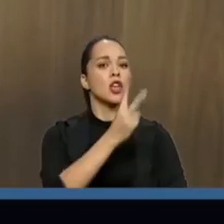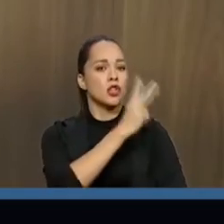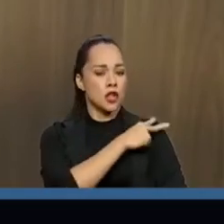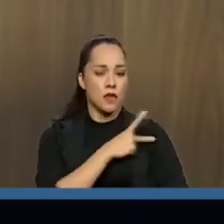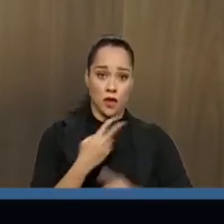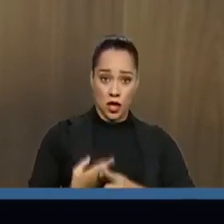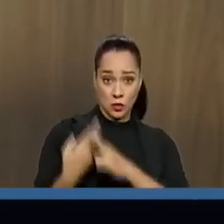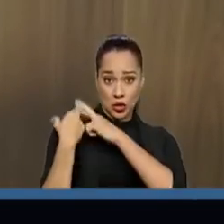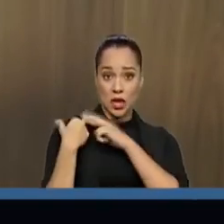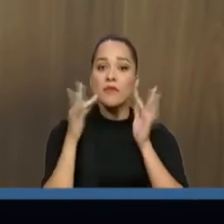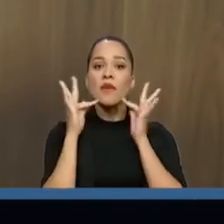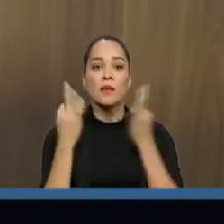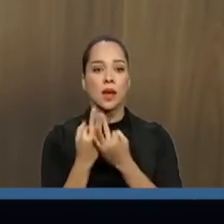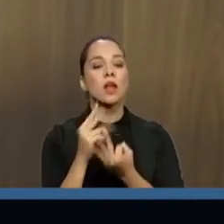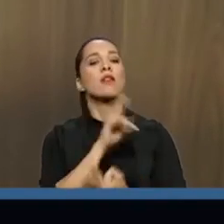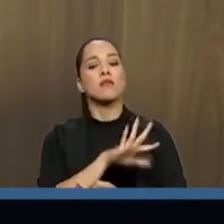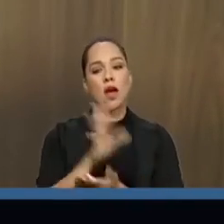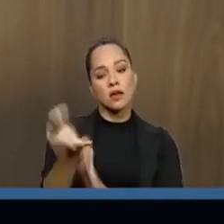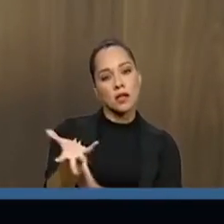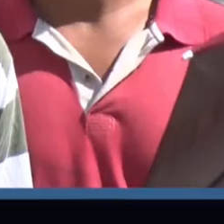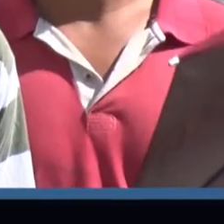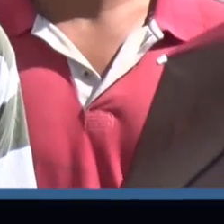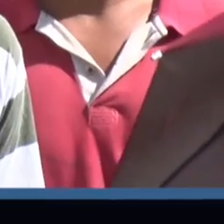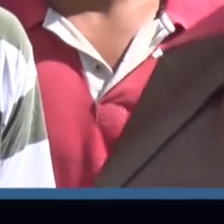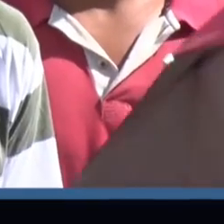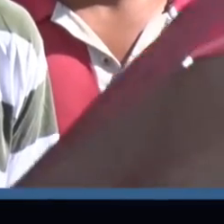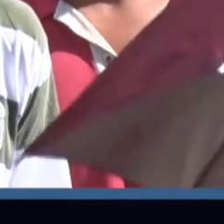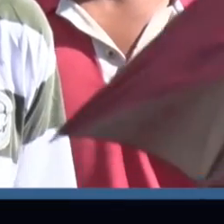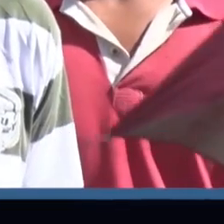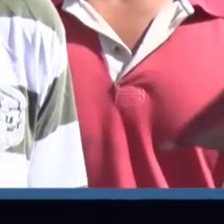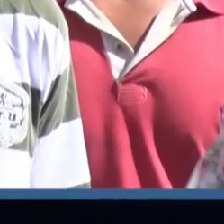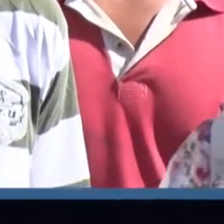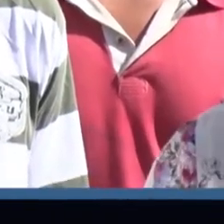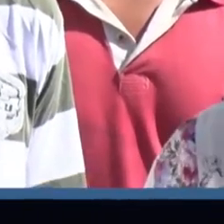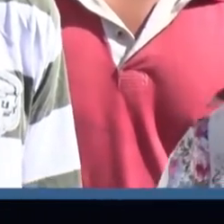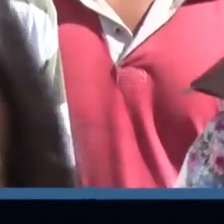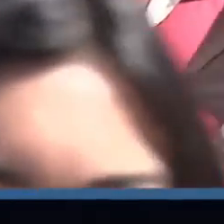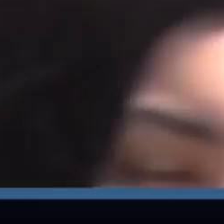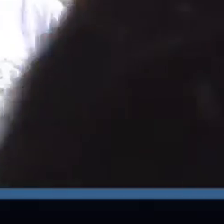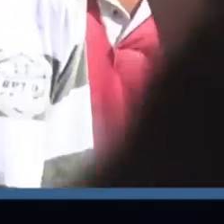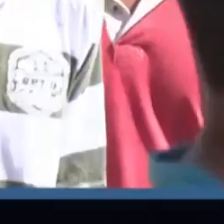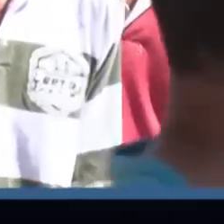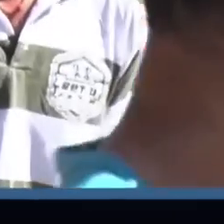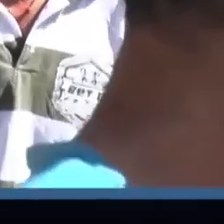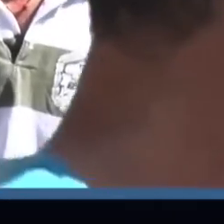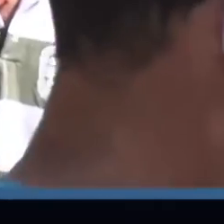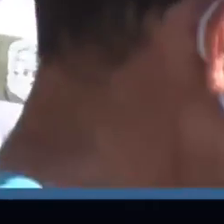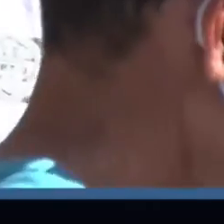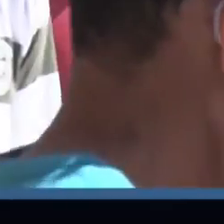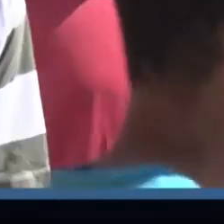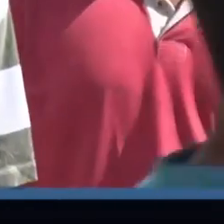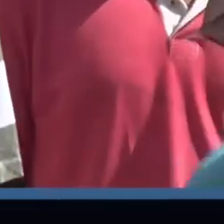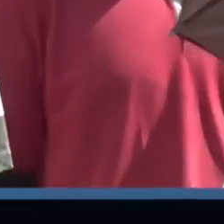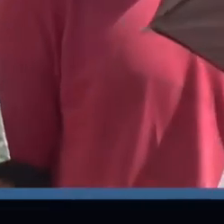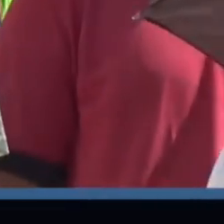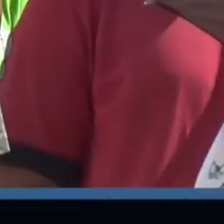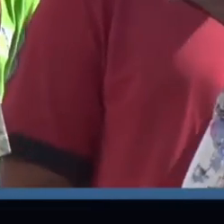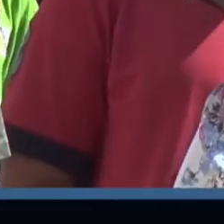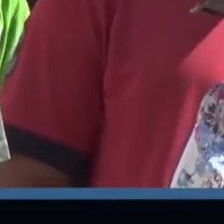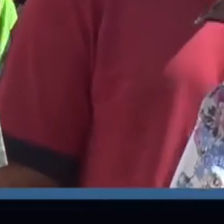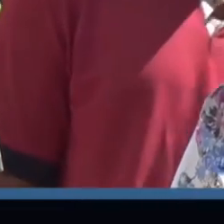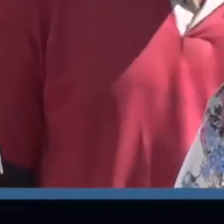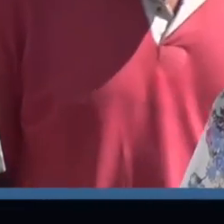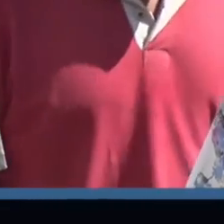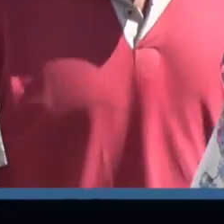família receberão R$ 375. Trabalhadores formais com carteira assinada e servidores públicos